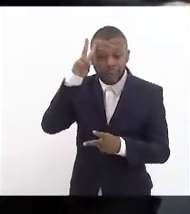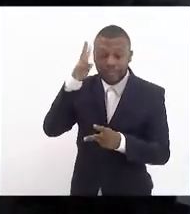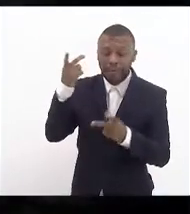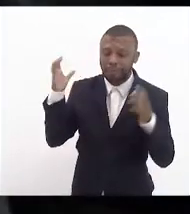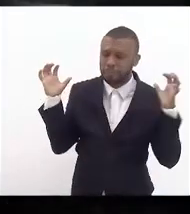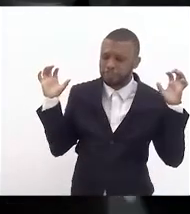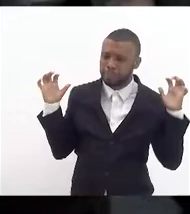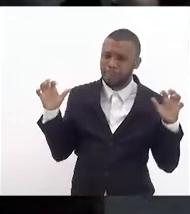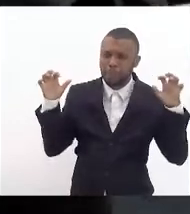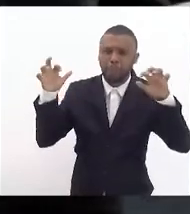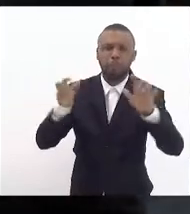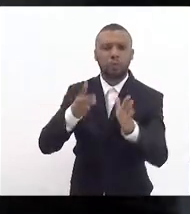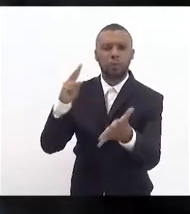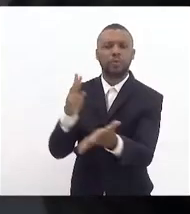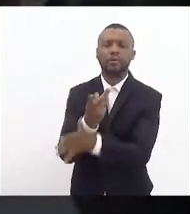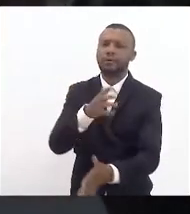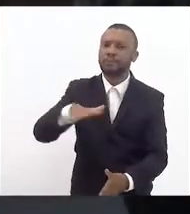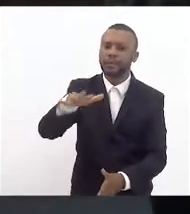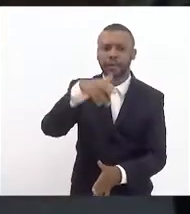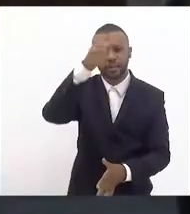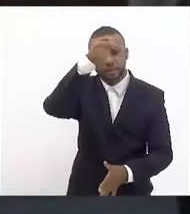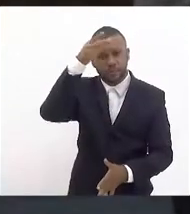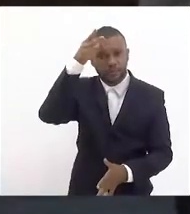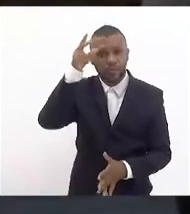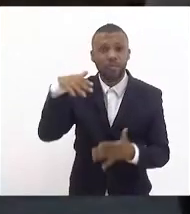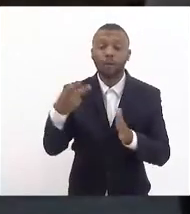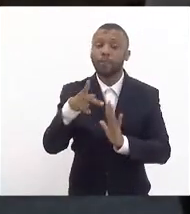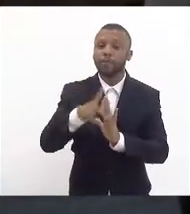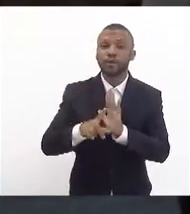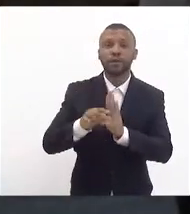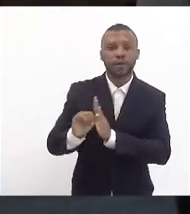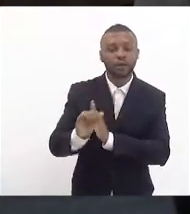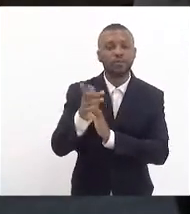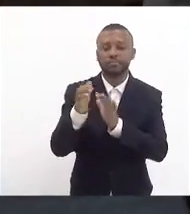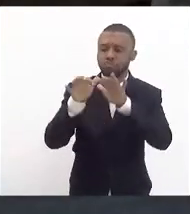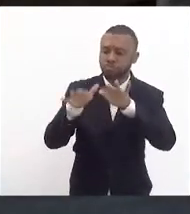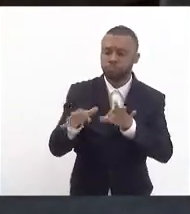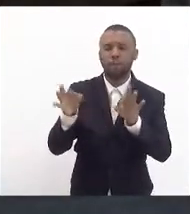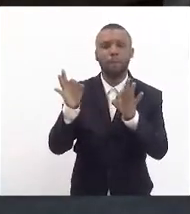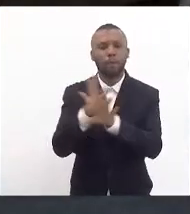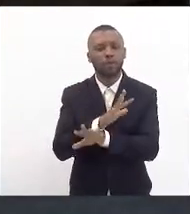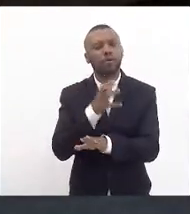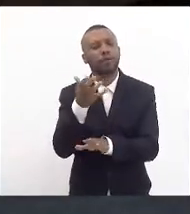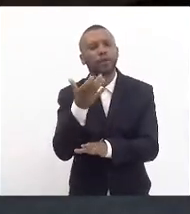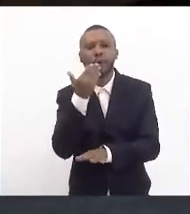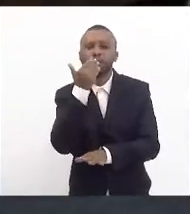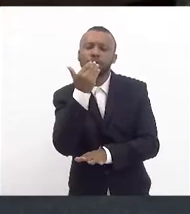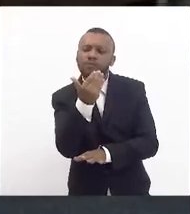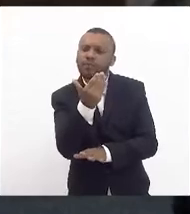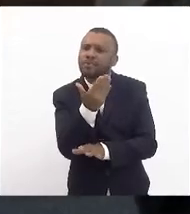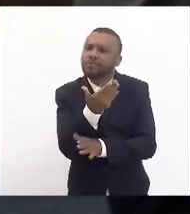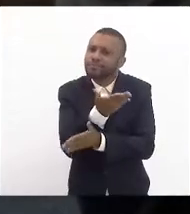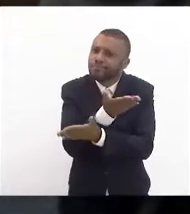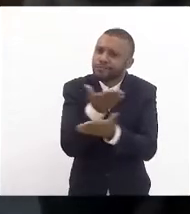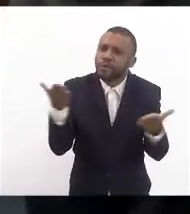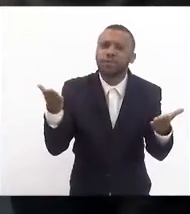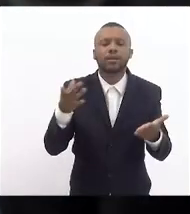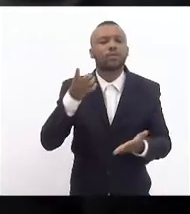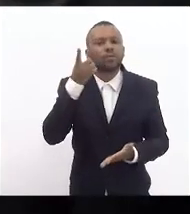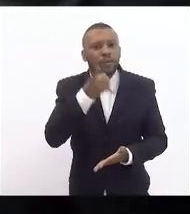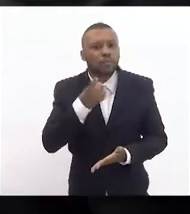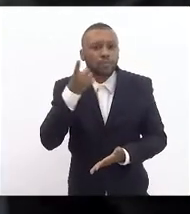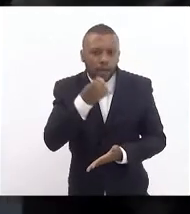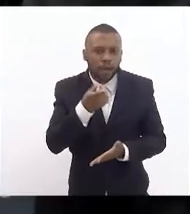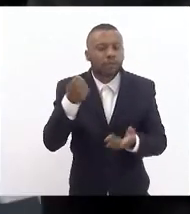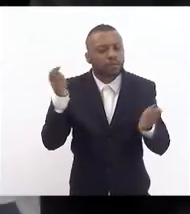naquela cidade. Então, o projeto de lei já está ficando pronto. Eu gostaria de pedir toda a casa que